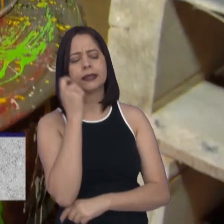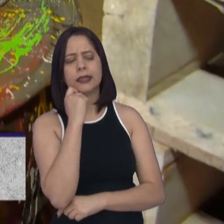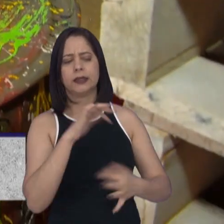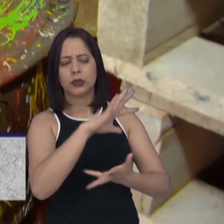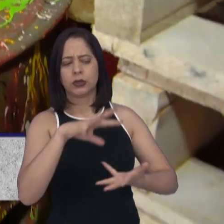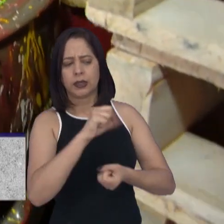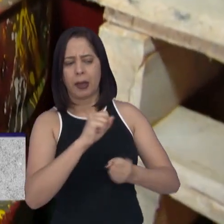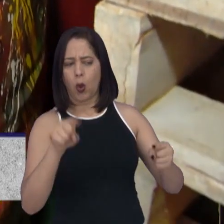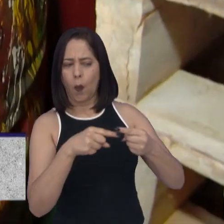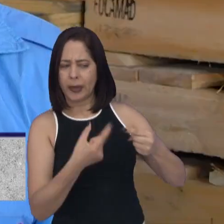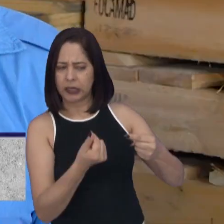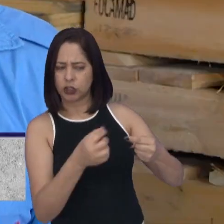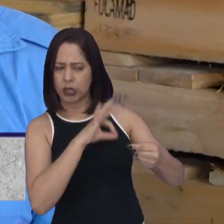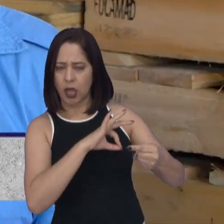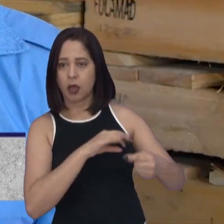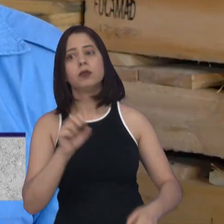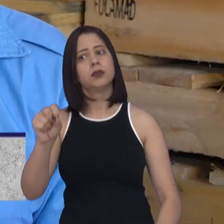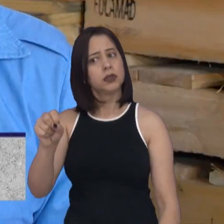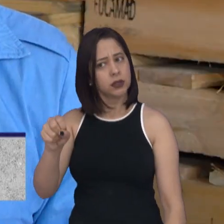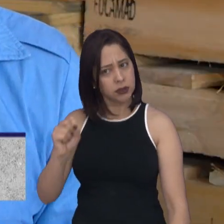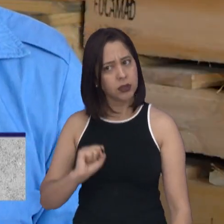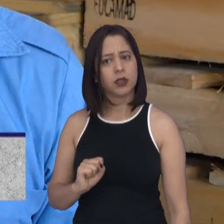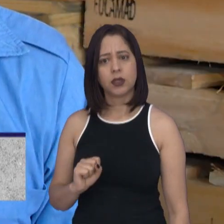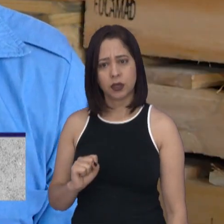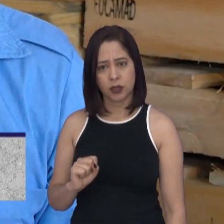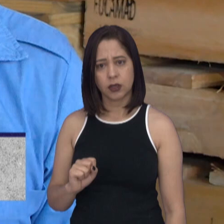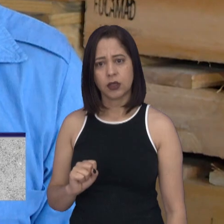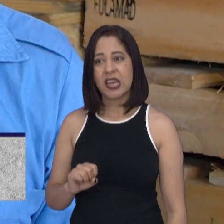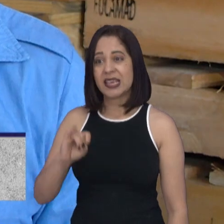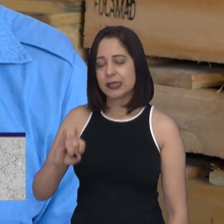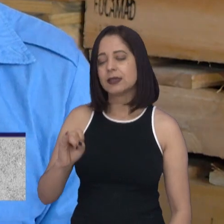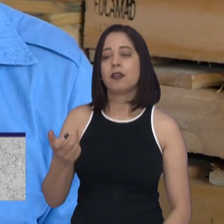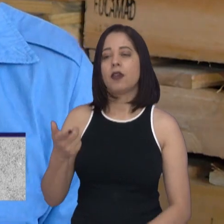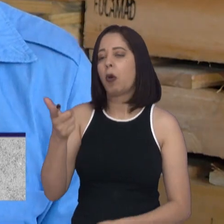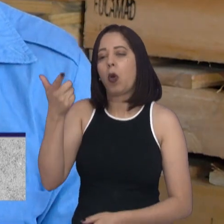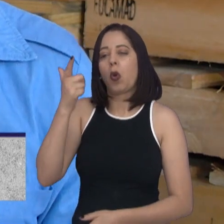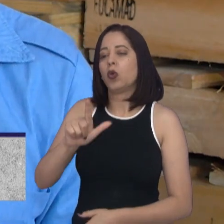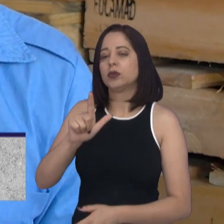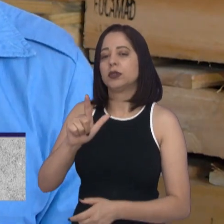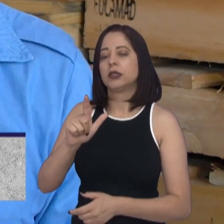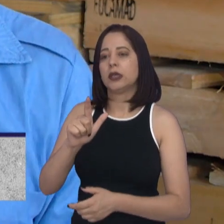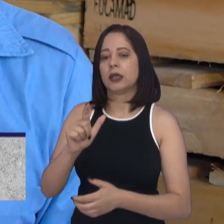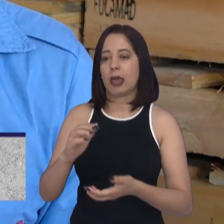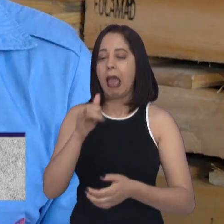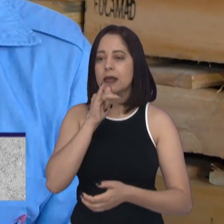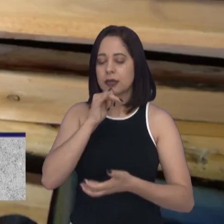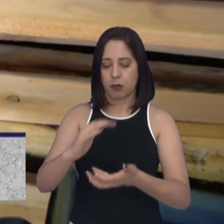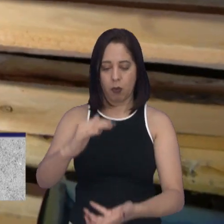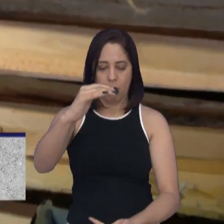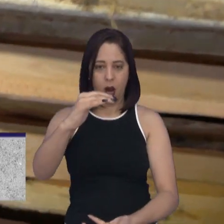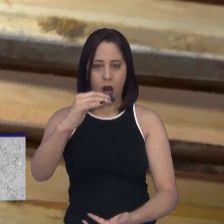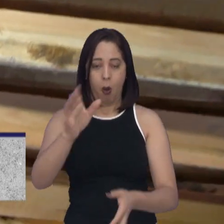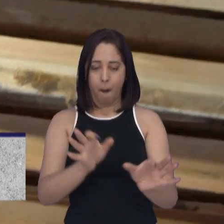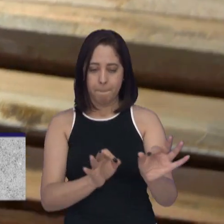sustentabilidade? Com certeza. O dinheiro você ganha quando você economiza e agrega valor naquilo que até então, muitas das